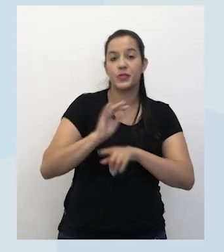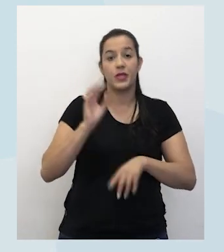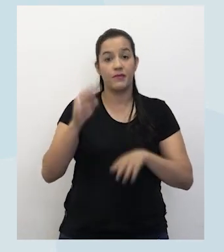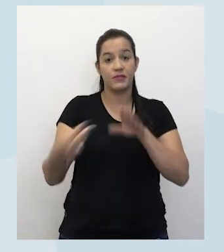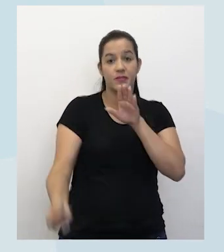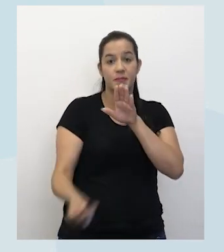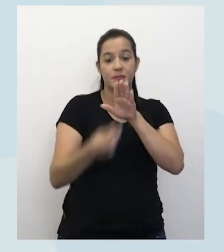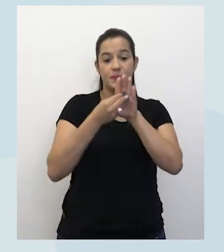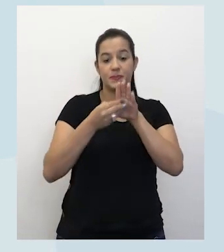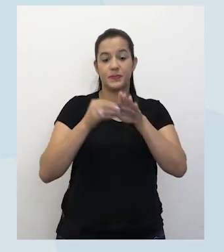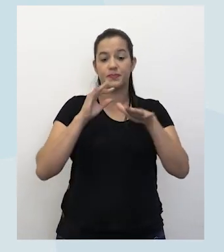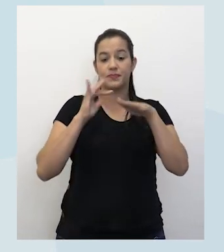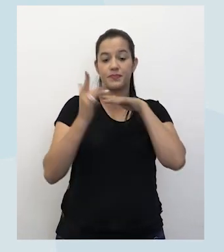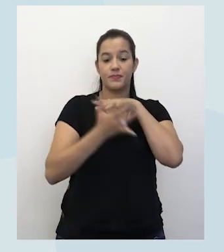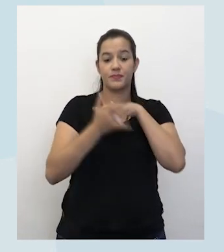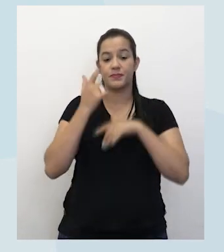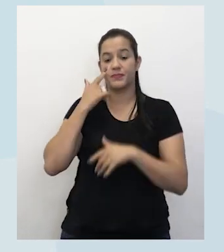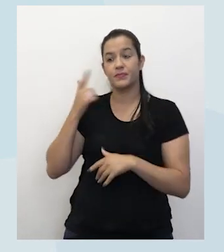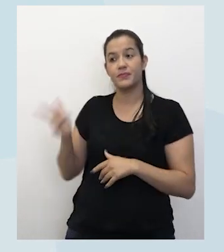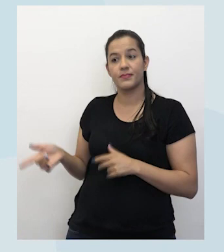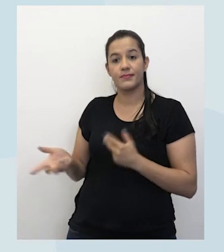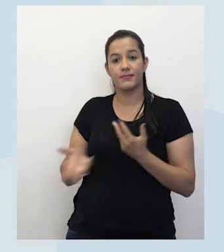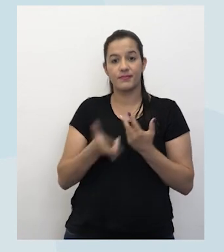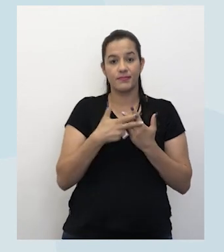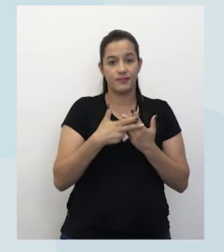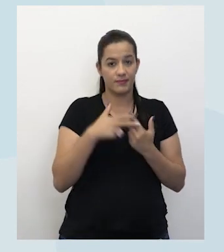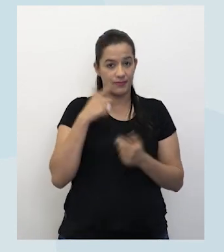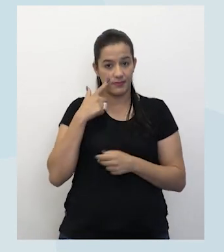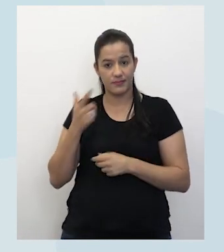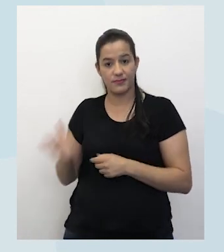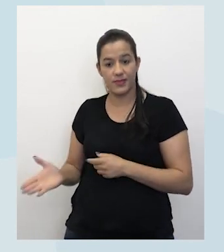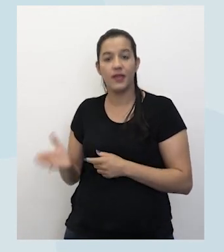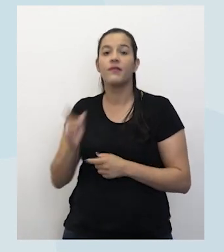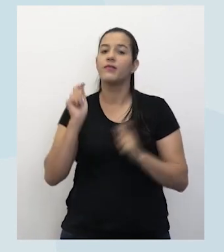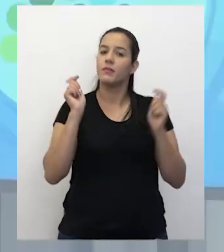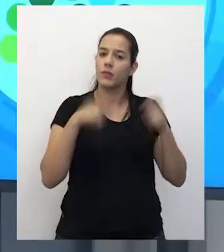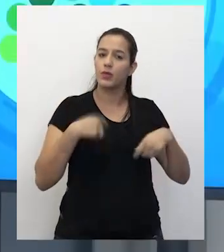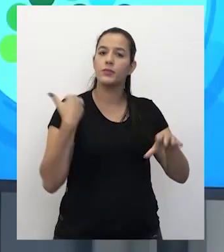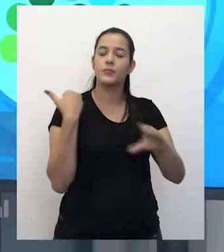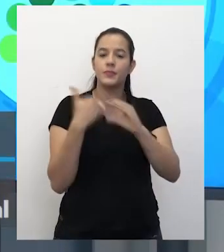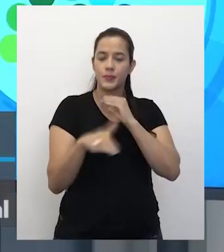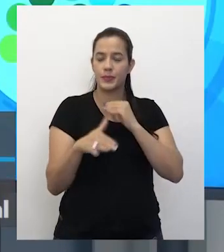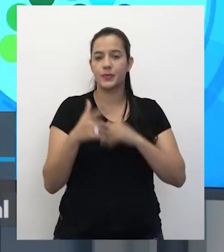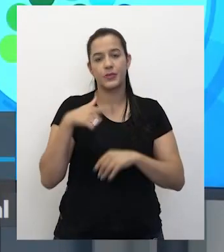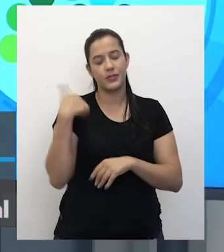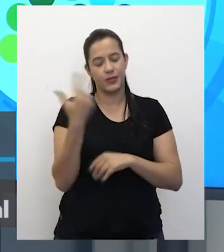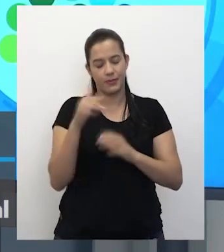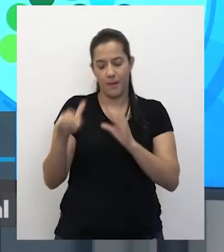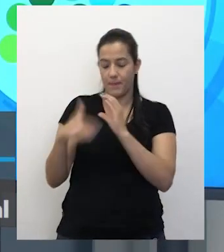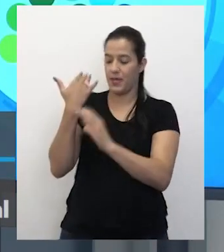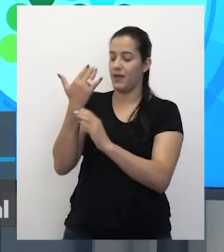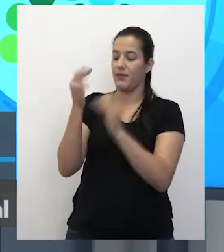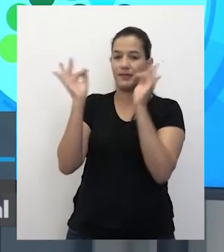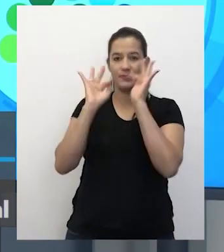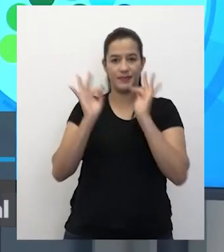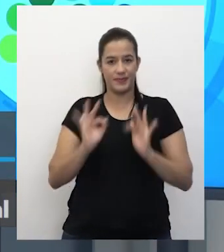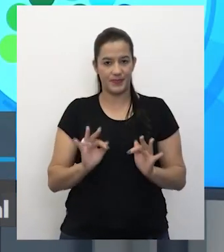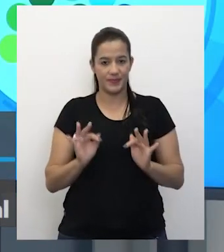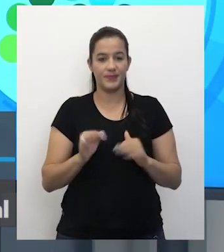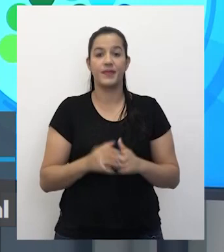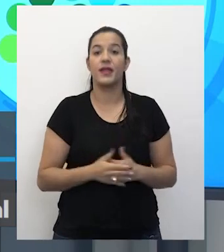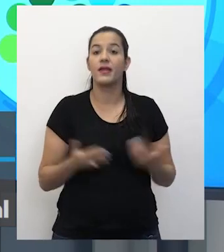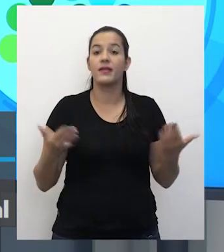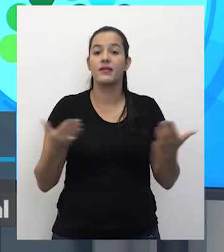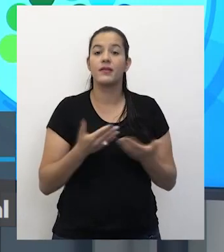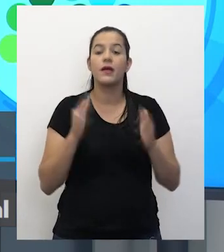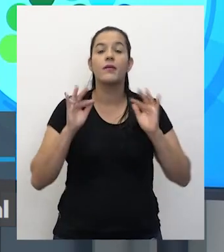na prática ou no Eu no CMSP, a gente vai ficar muito feliz de receber. Para encerrar,